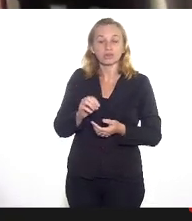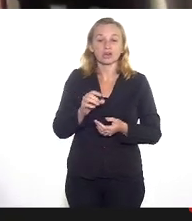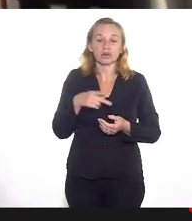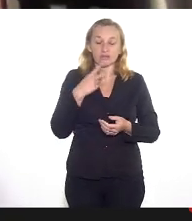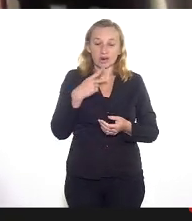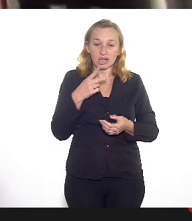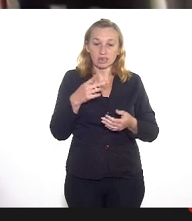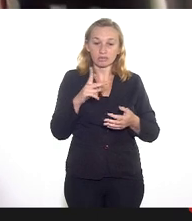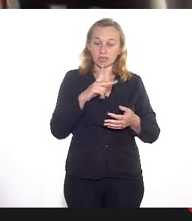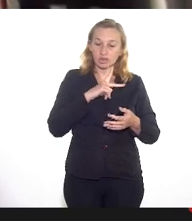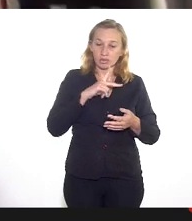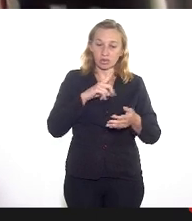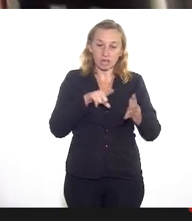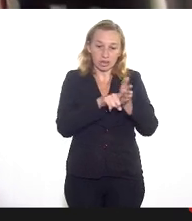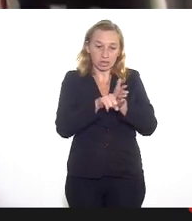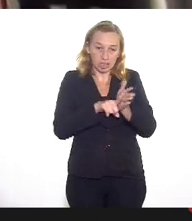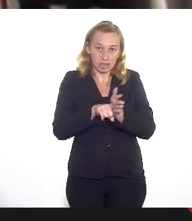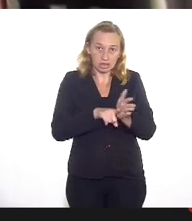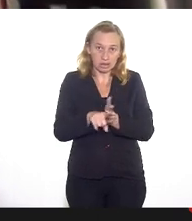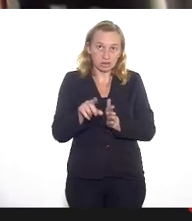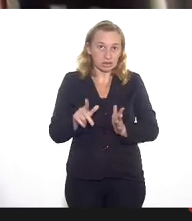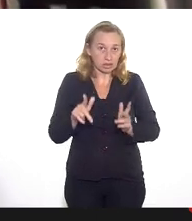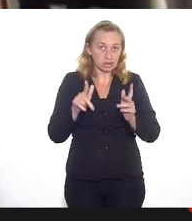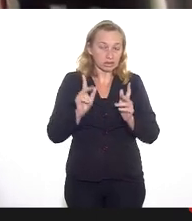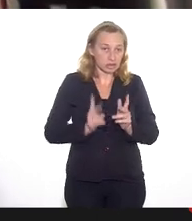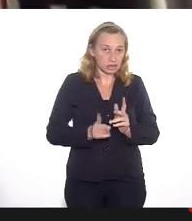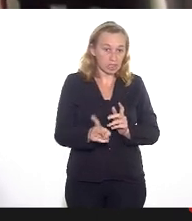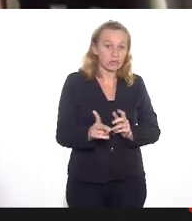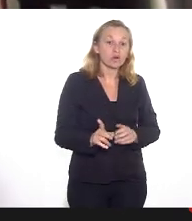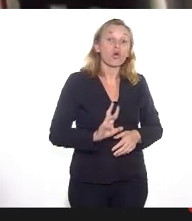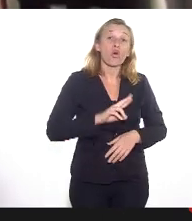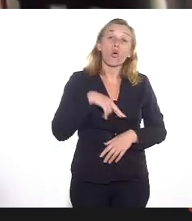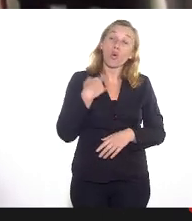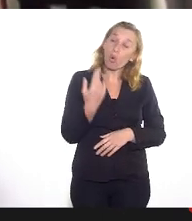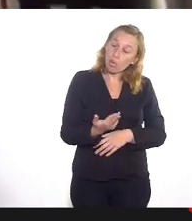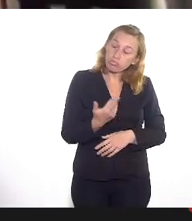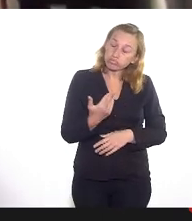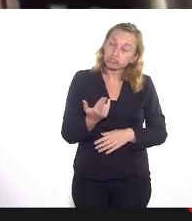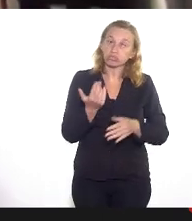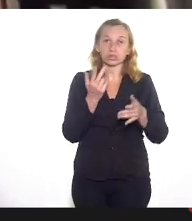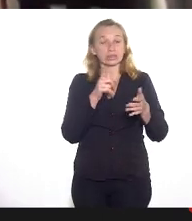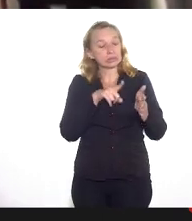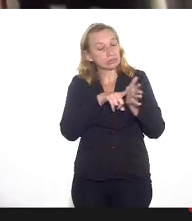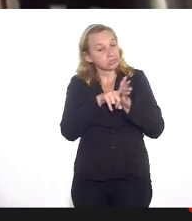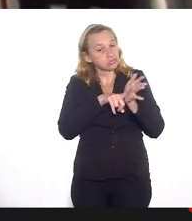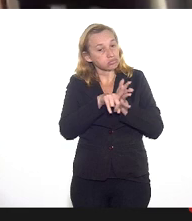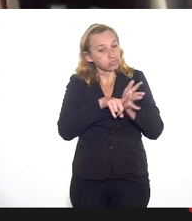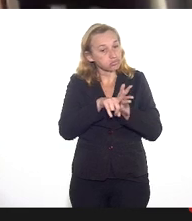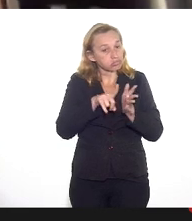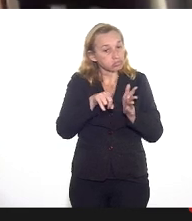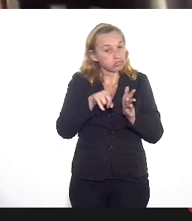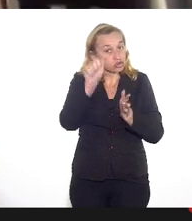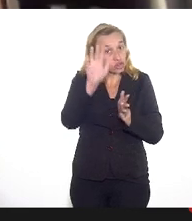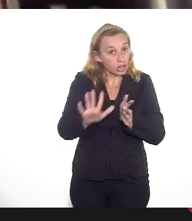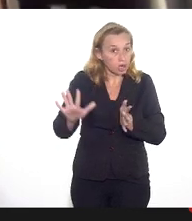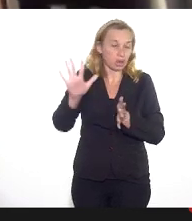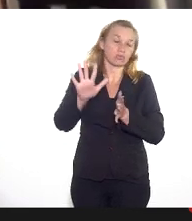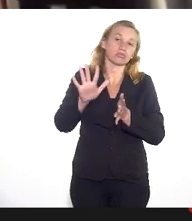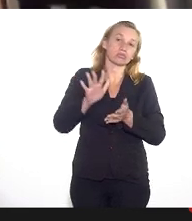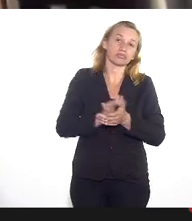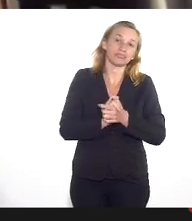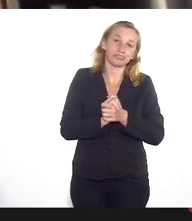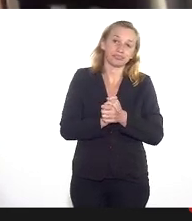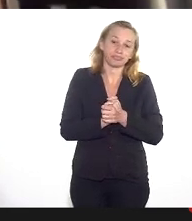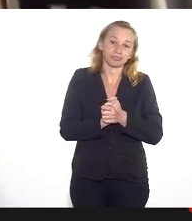individualizada e vocês analisam e sempre analisaram isso de forma individualizada, ou vocês analisam isso de forma global